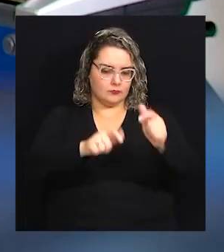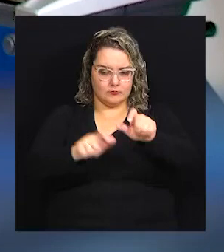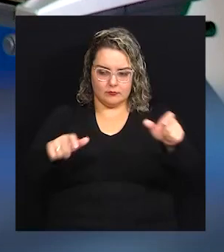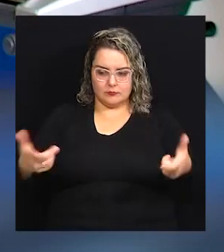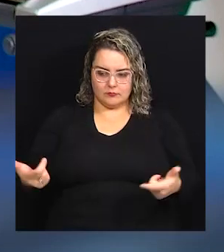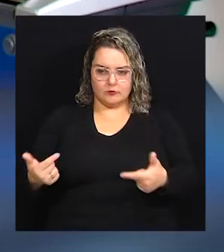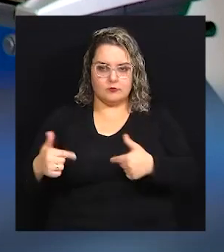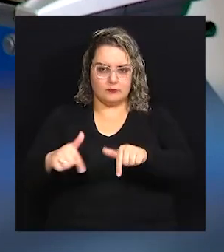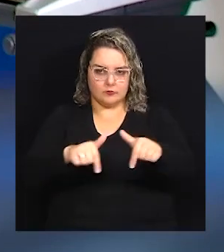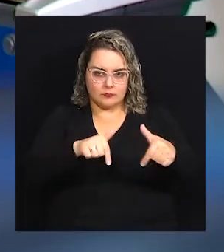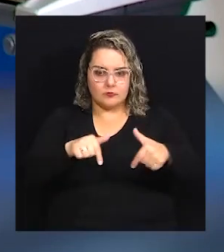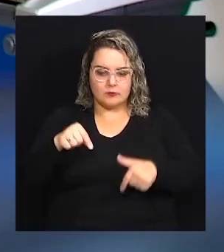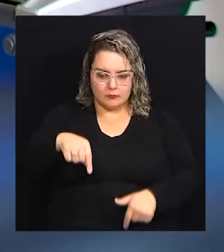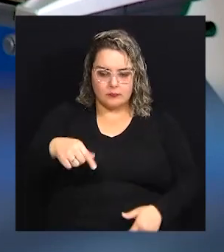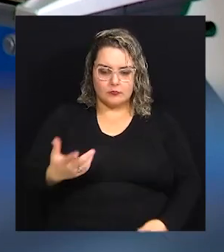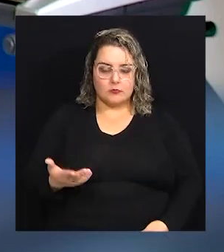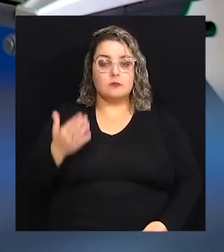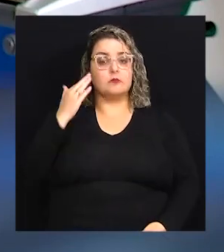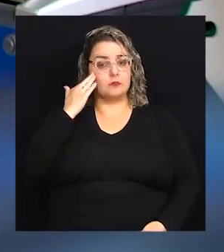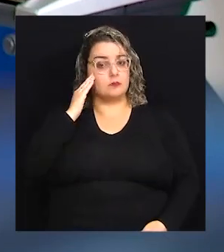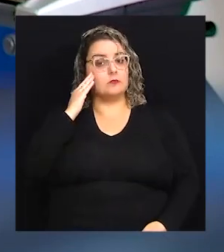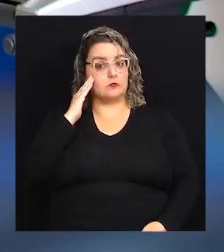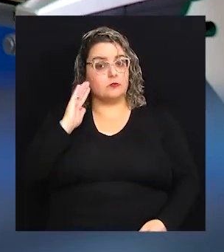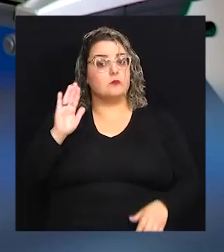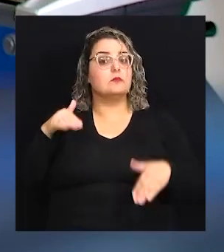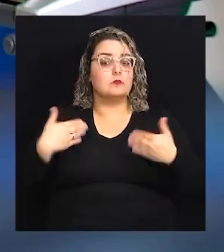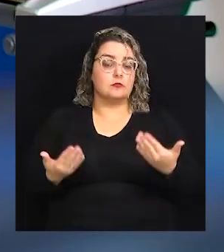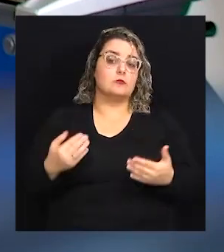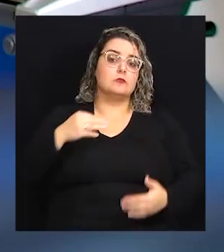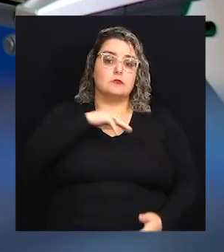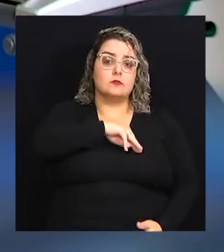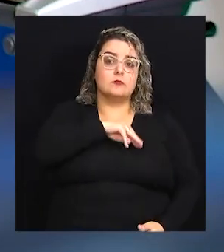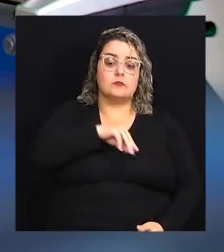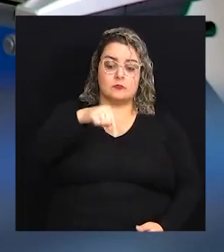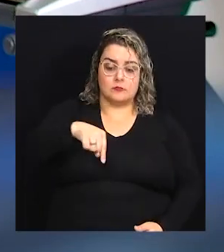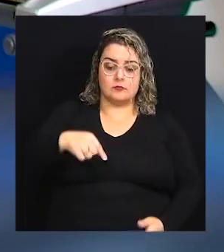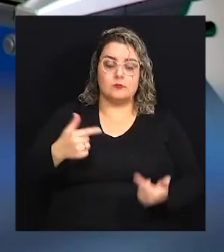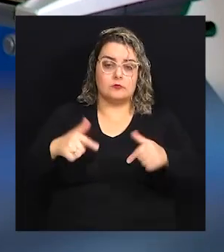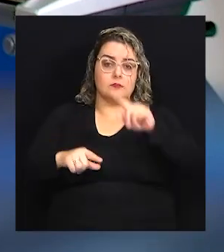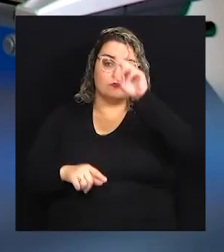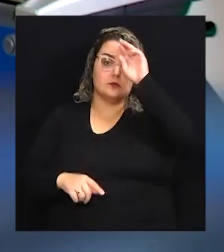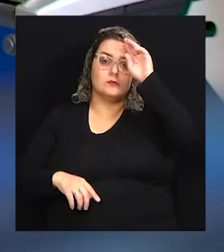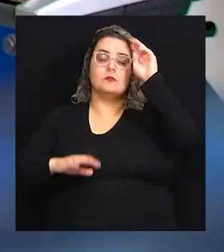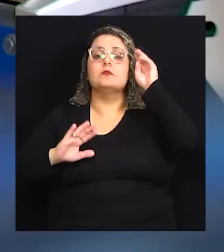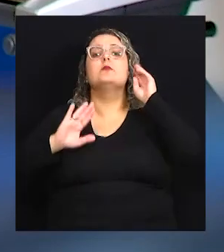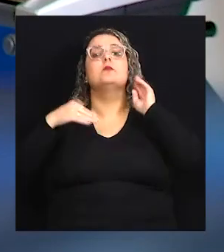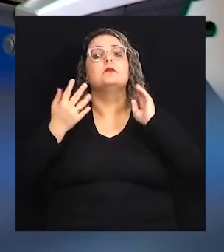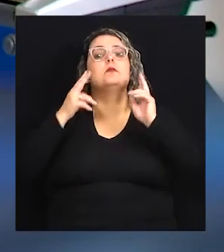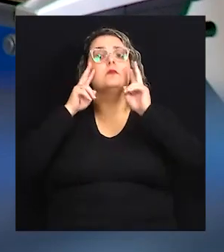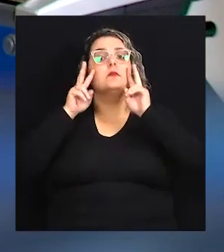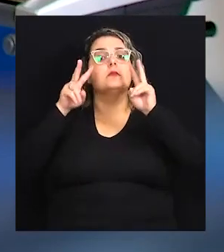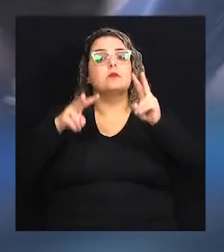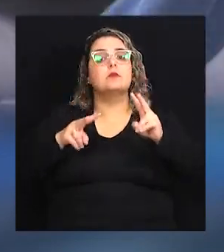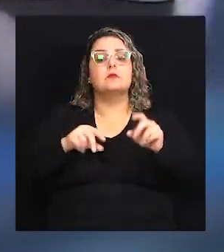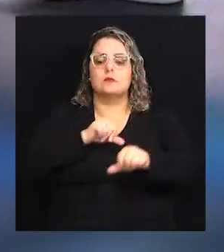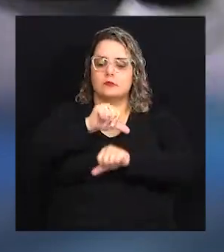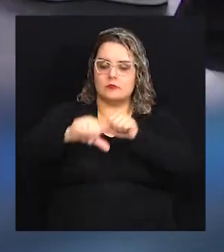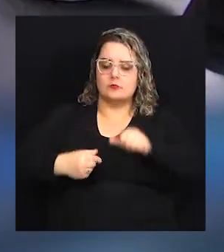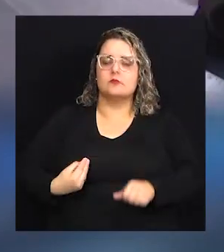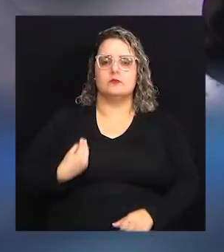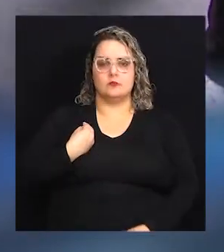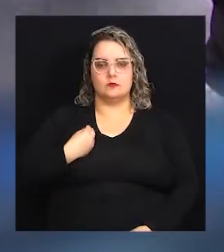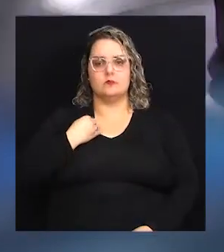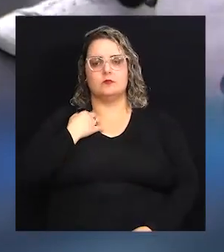que trabalham aqui, todas essas formiguinhas, eles entenderam qual é a missão desse lugar. Qual é a nossa visão? Que é